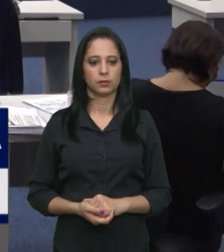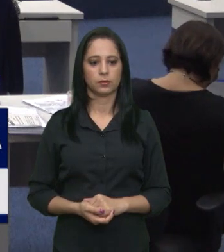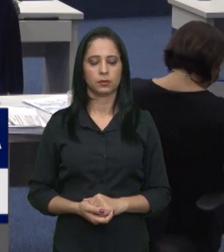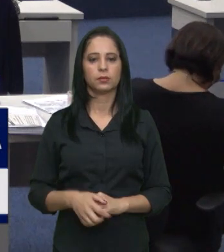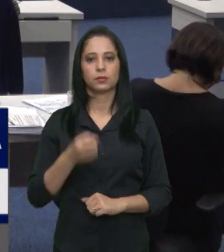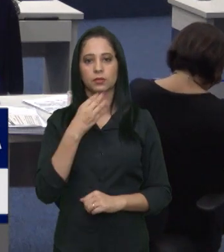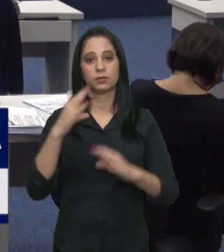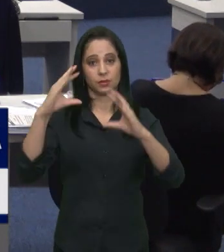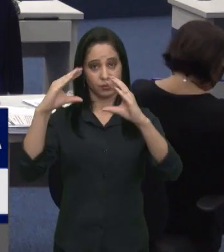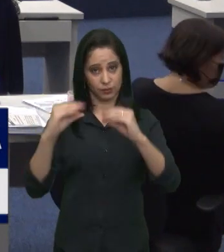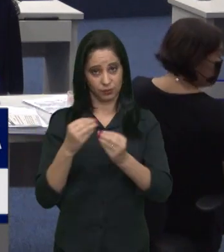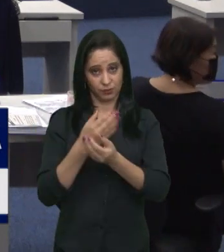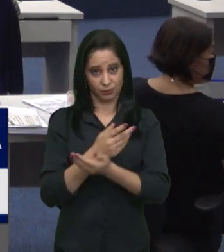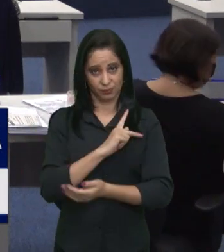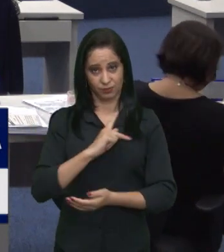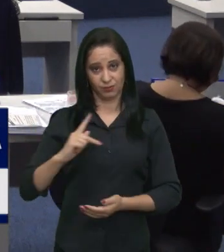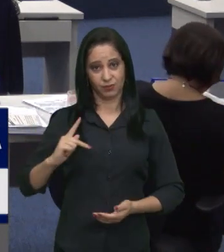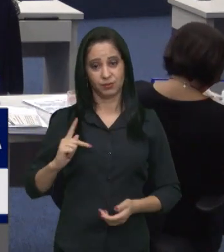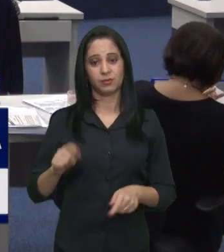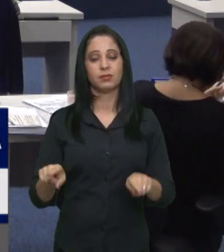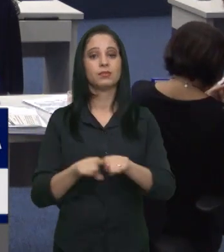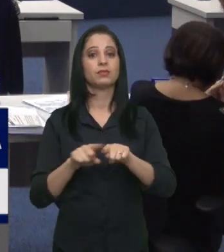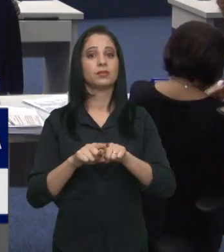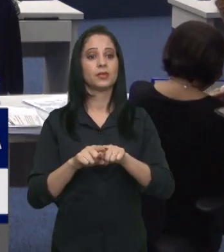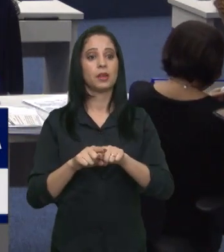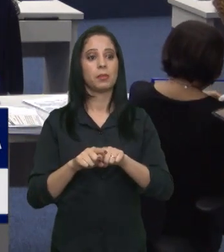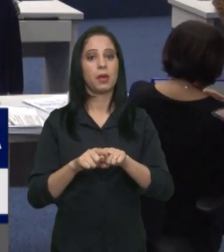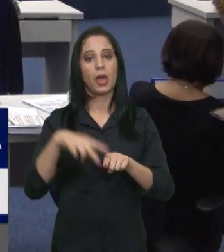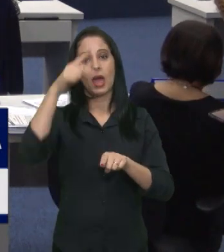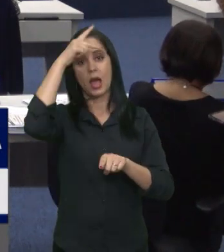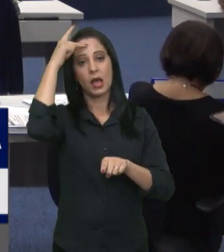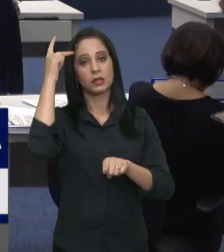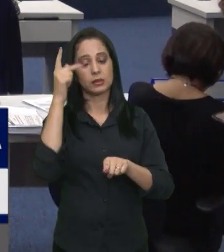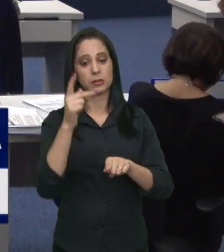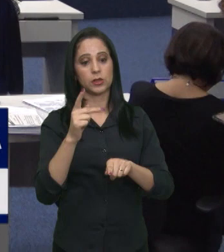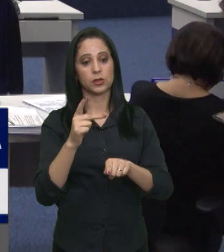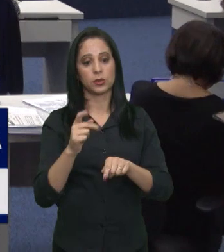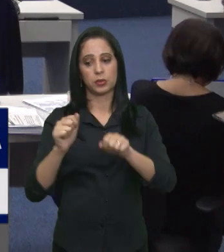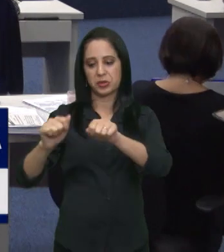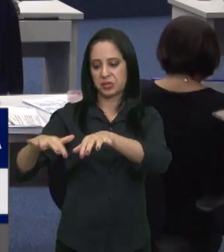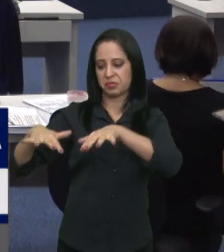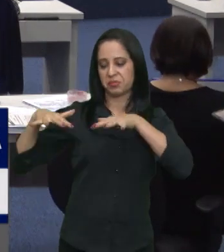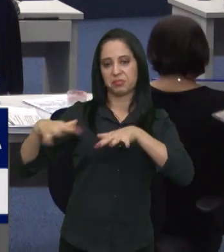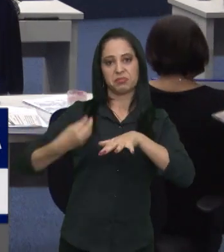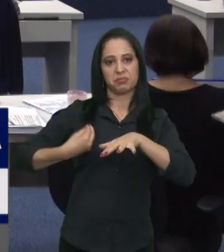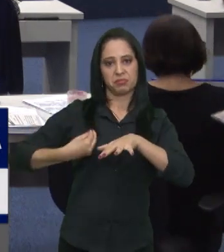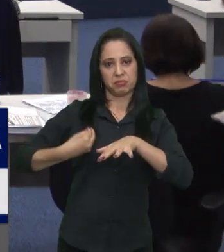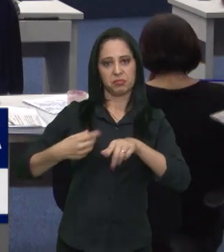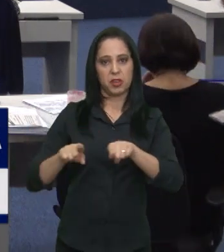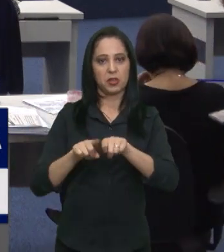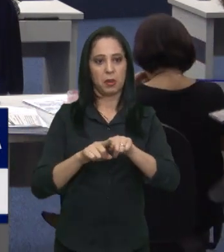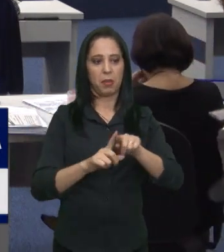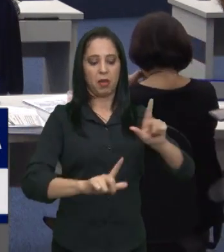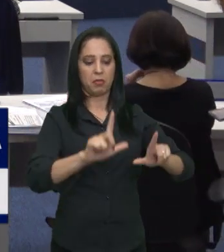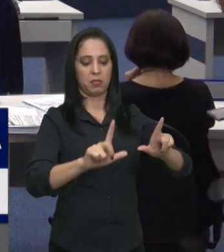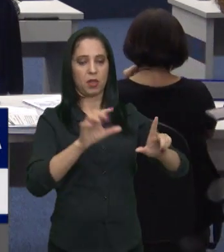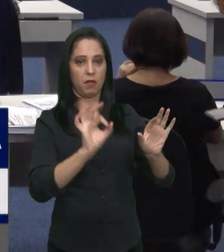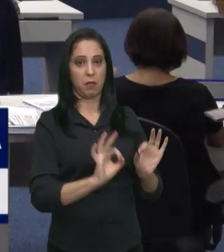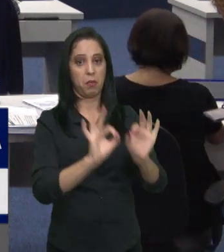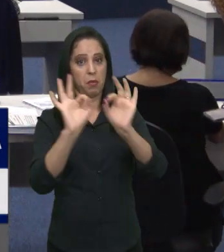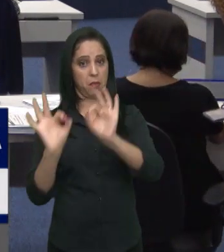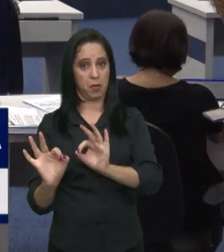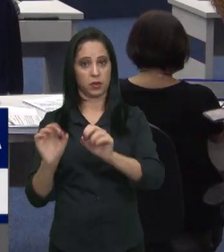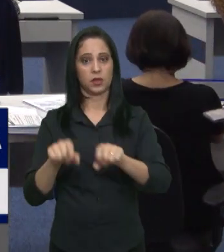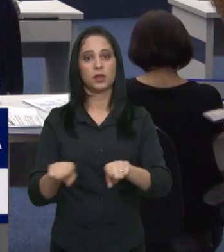Boa noite, senhor presidente. Boa noite a todos que nos acompanham aqui pela galeria, pela televisão, aos